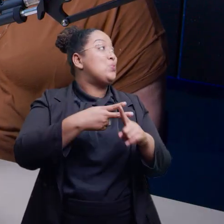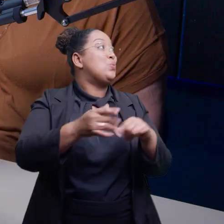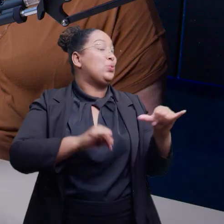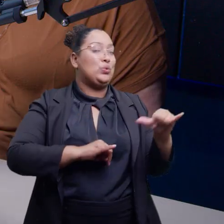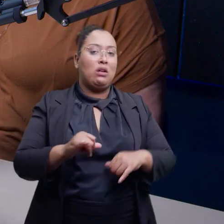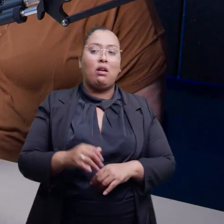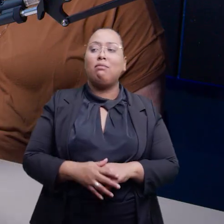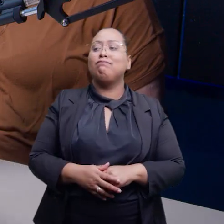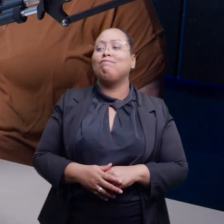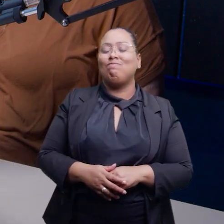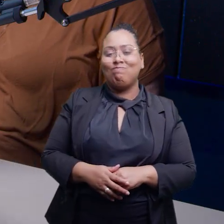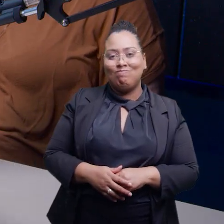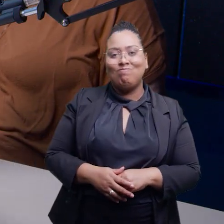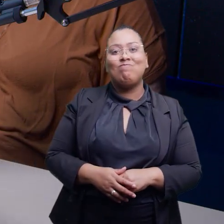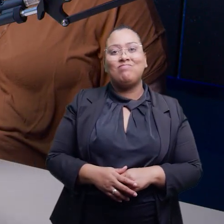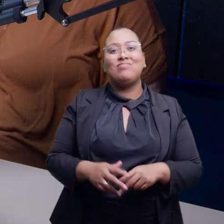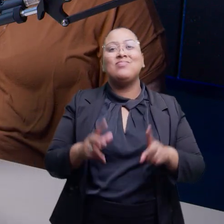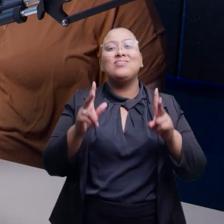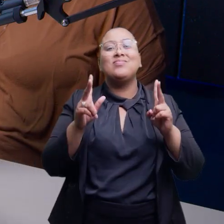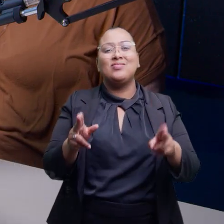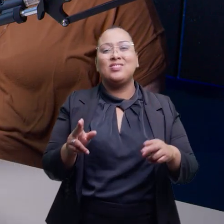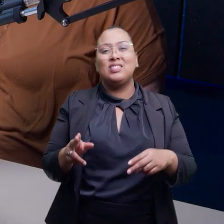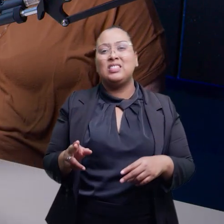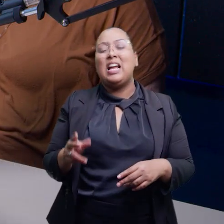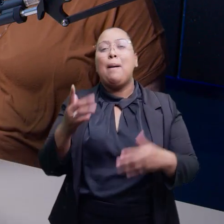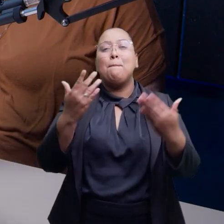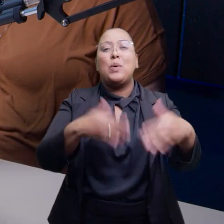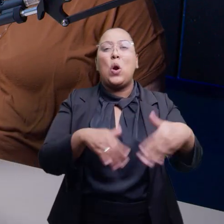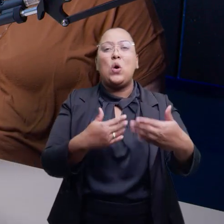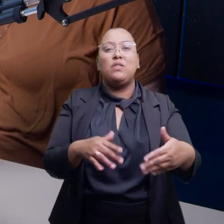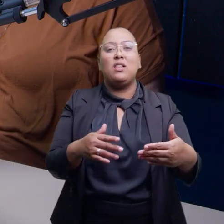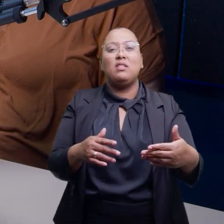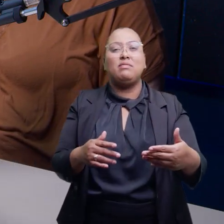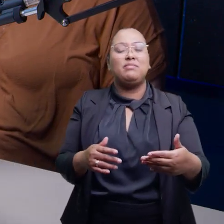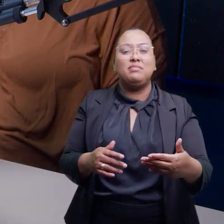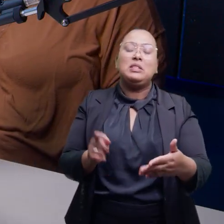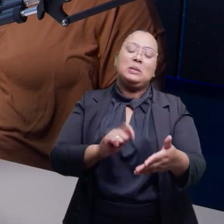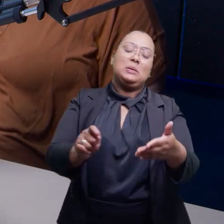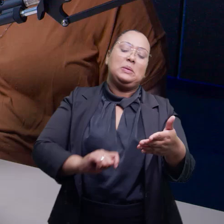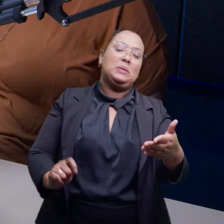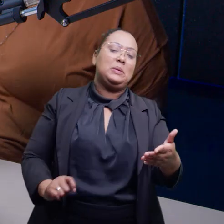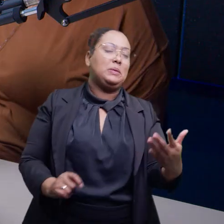É quando a gente faz uma prova e você já fala, não, eu saí mal, porque você não quer criar